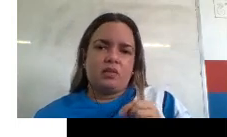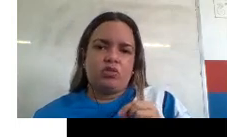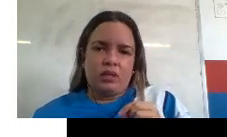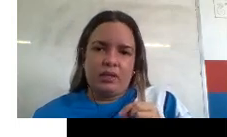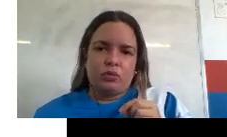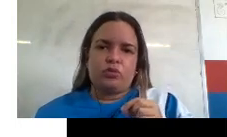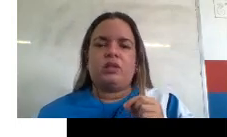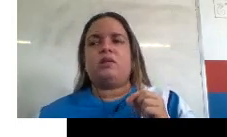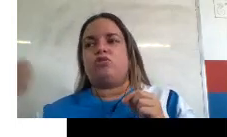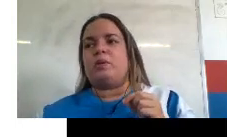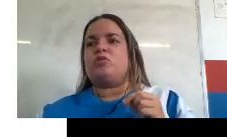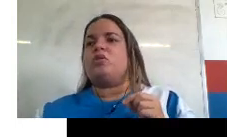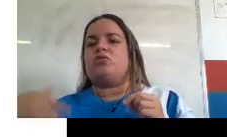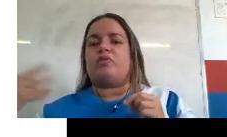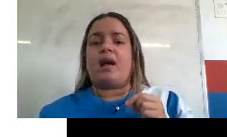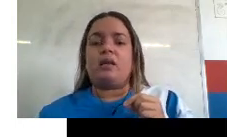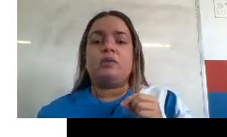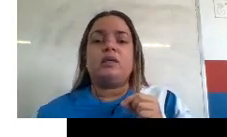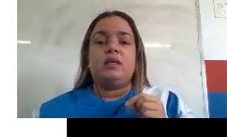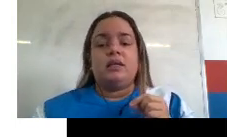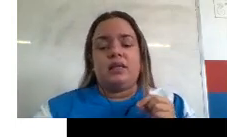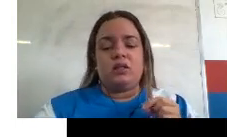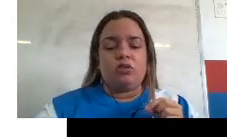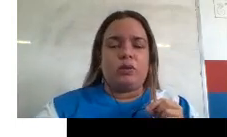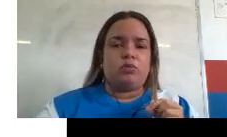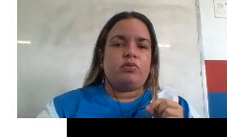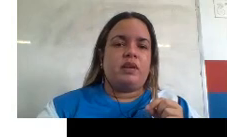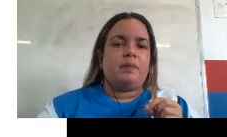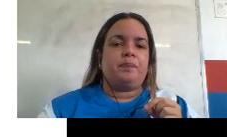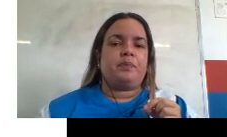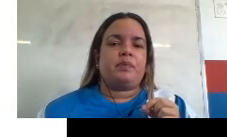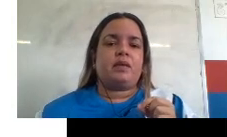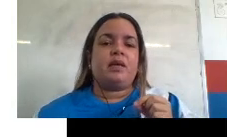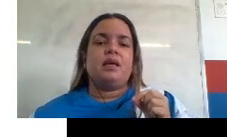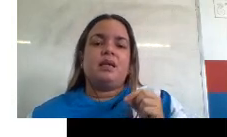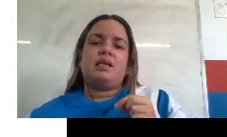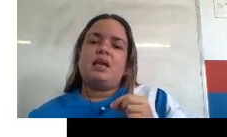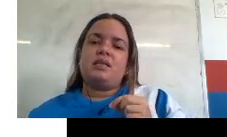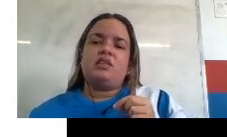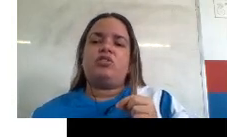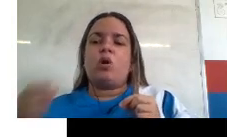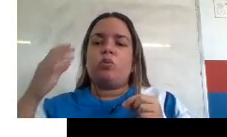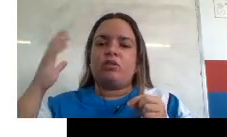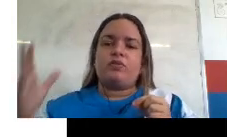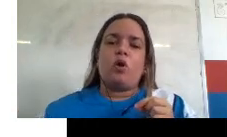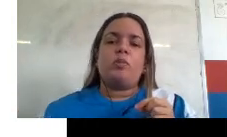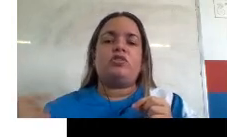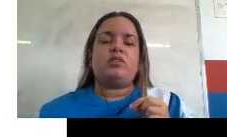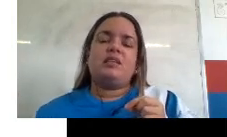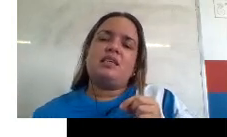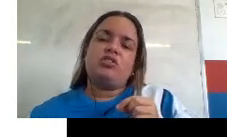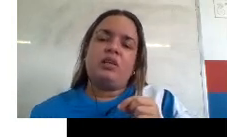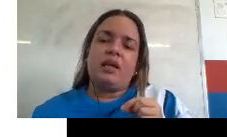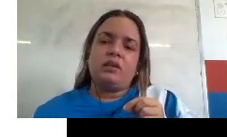sobre esses direitos. Então, as pessoas falam e nós vamos ver que existem algumas